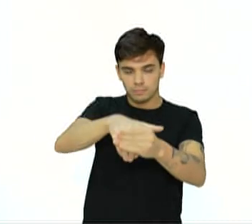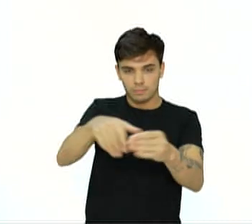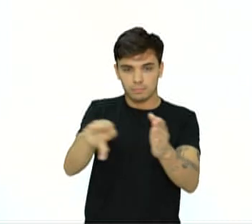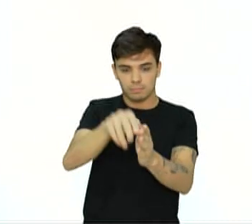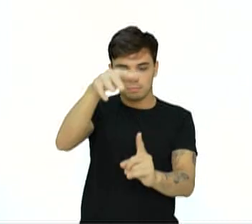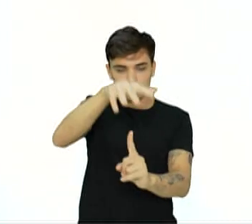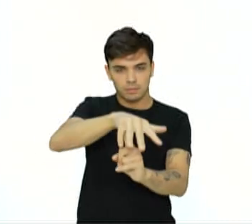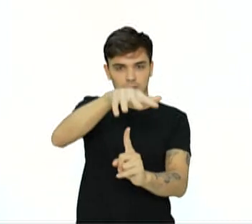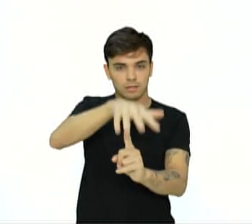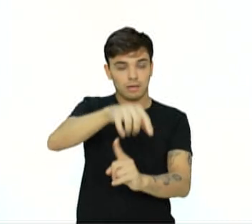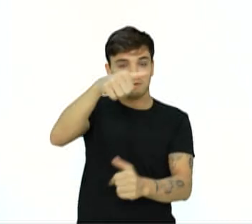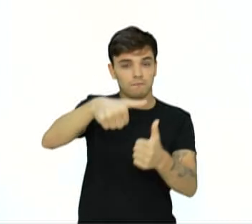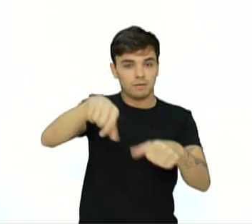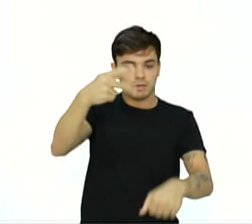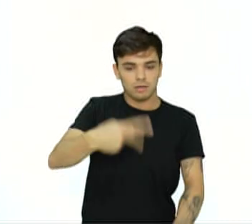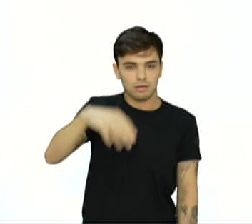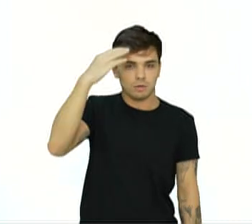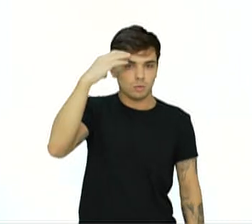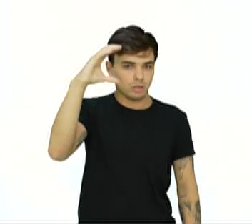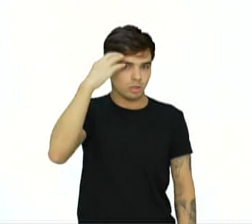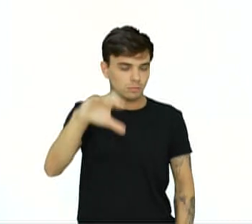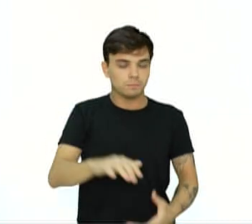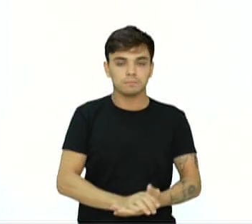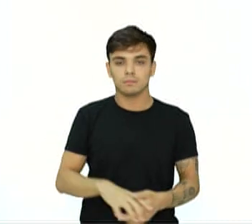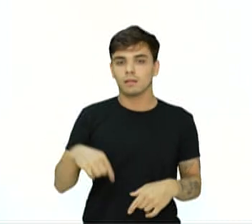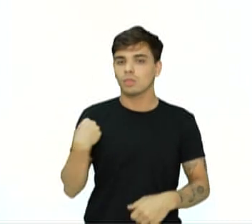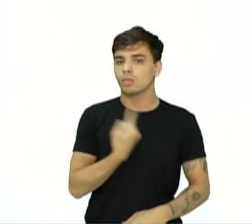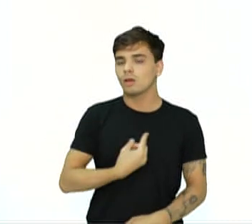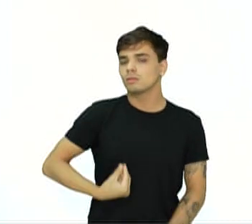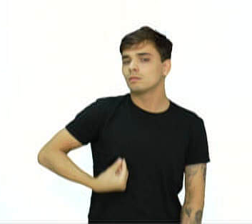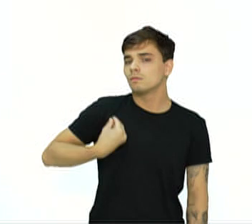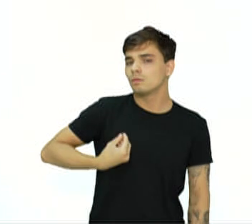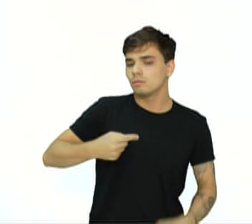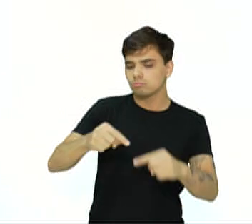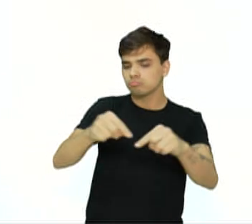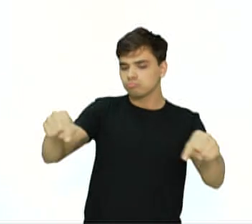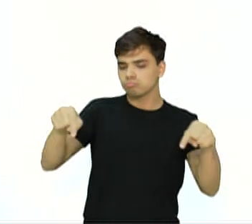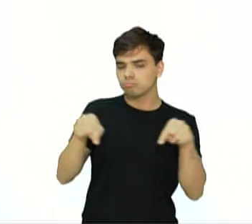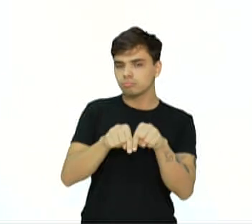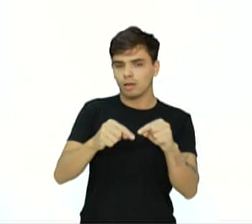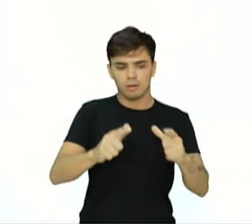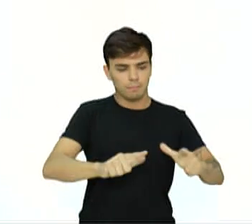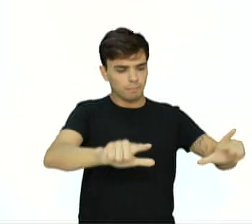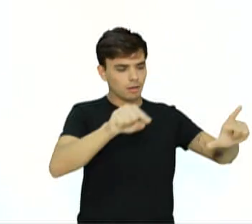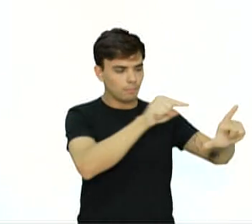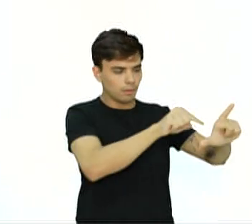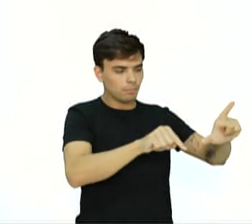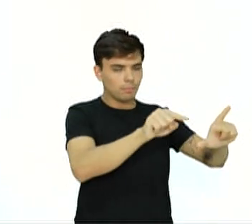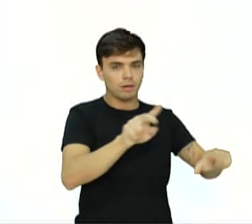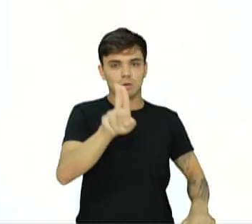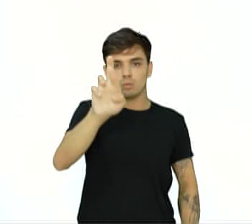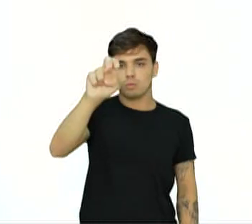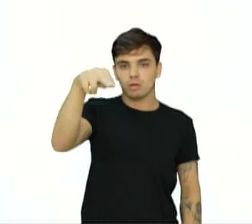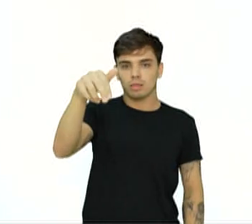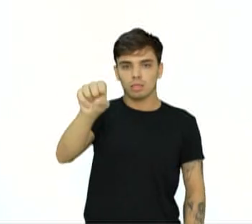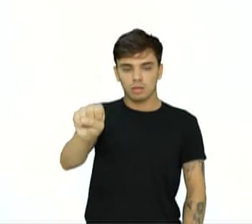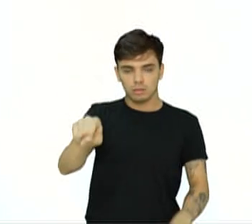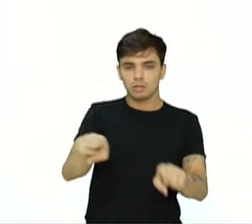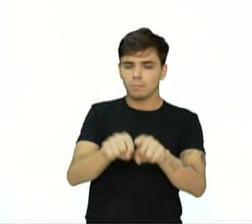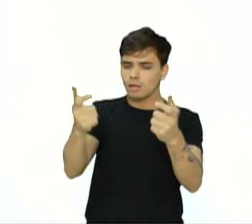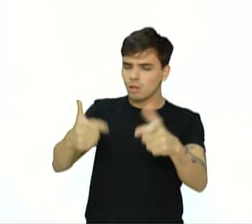do Paraná, que fica em Curitiba. Nós estamos na sala de urnas, tá? Então é um